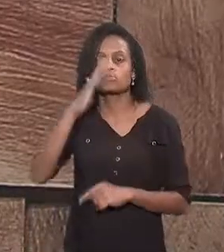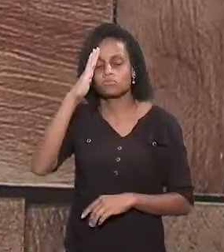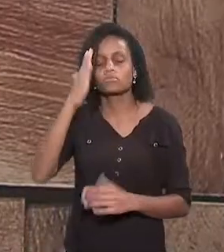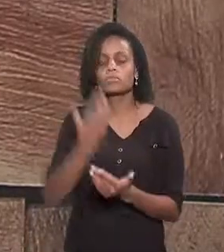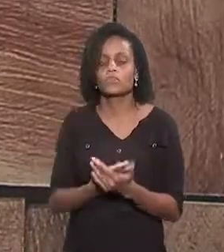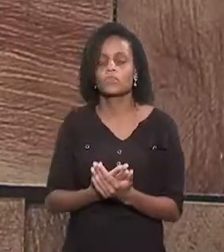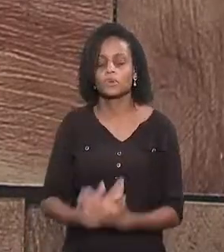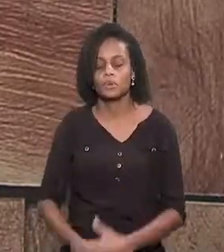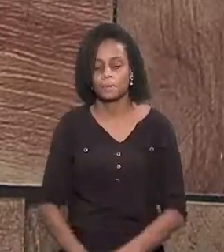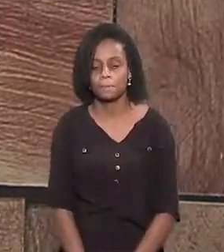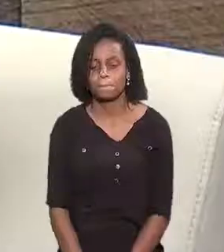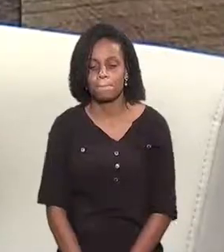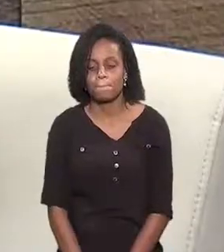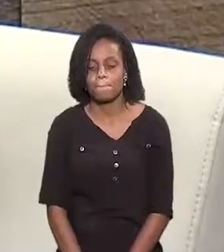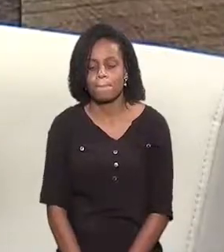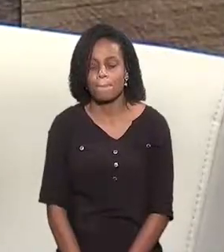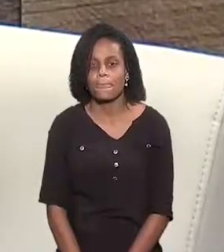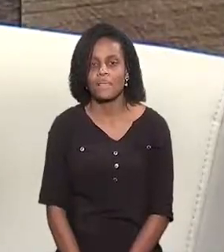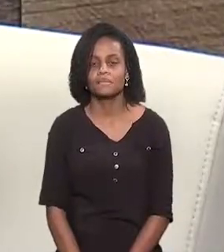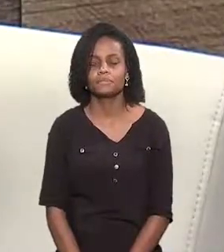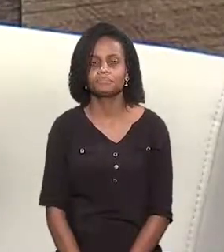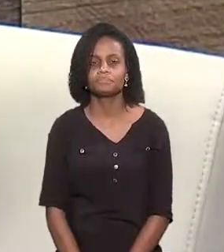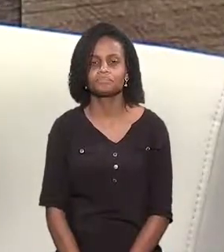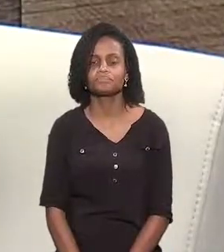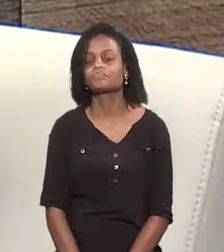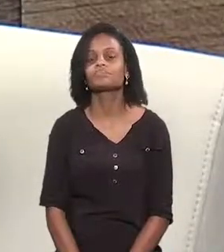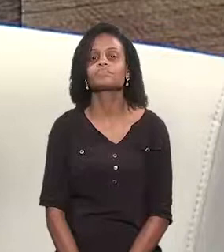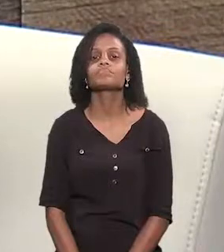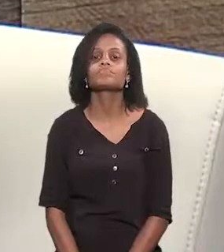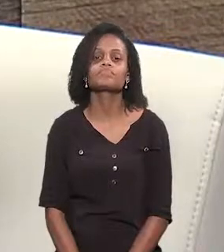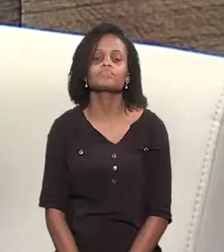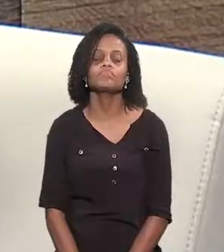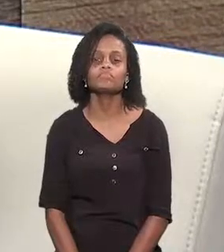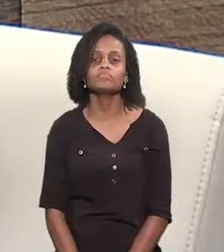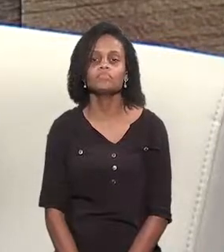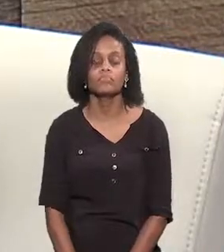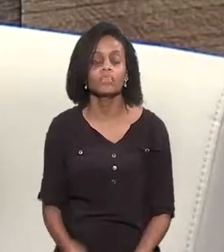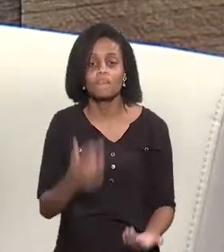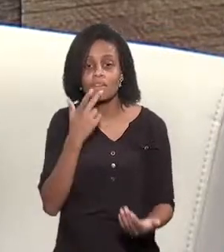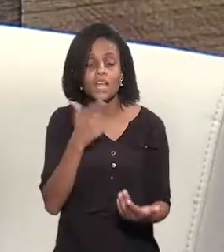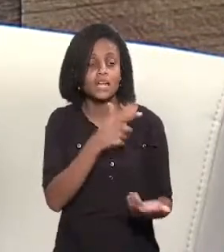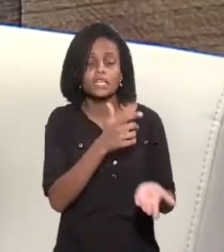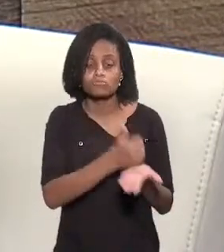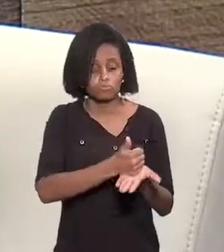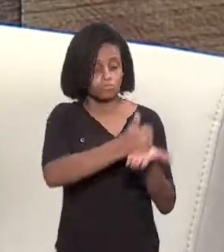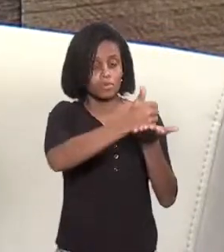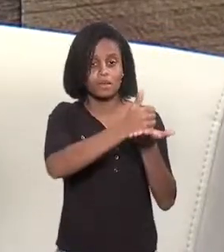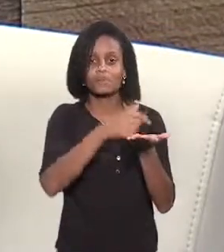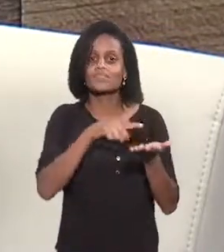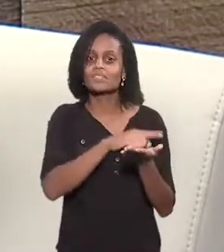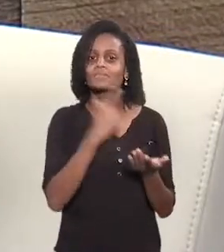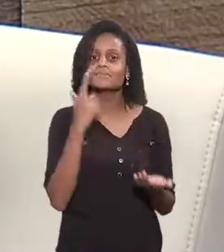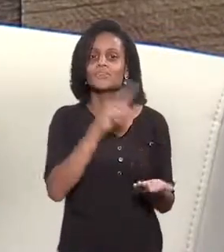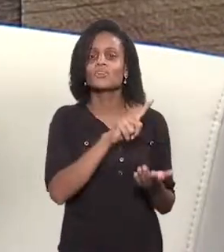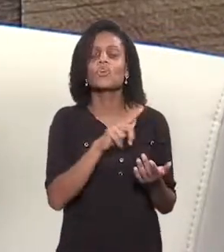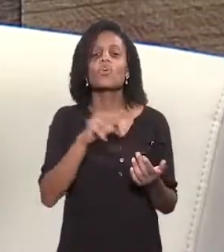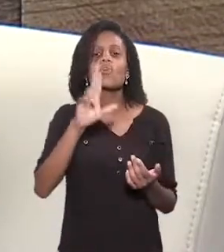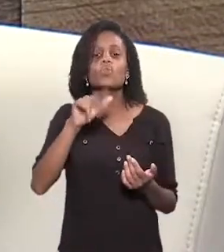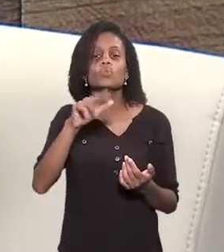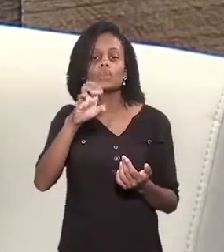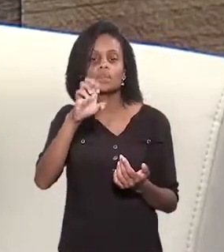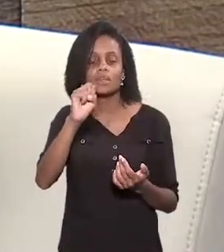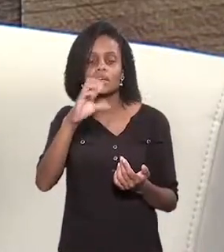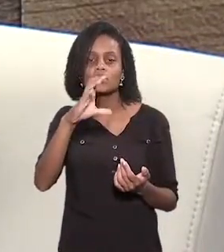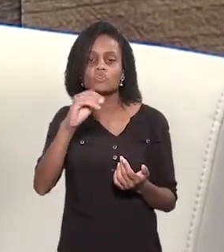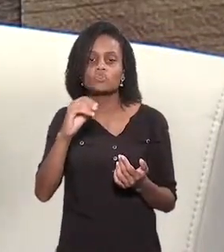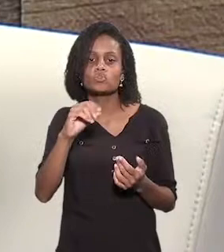conquista muito grande até. Agora vamos falar um pouquinho sobre esse prêmio maravilhoso que você ganhou, indicado pela